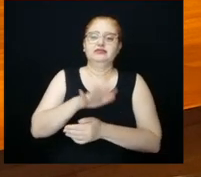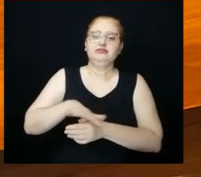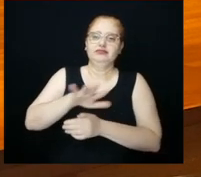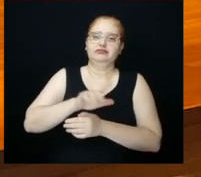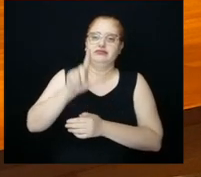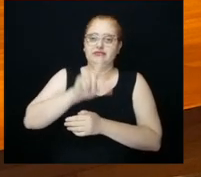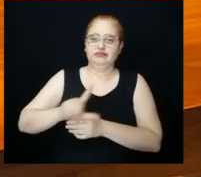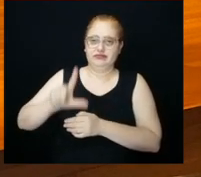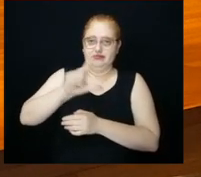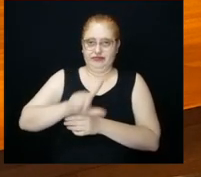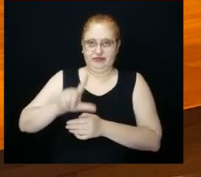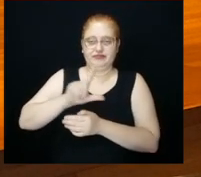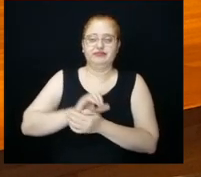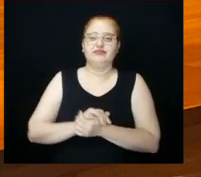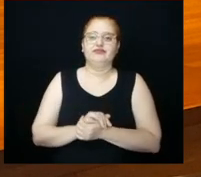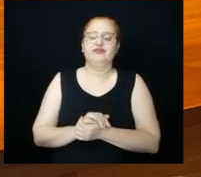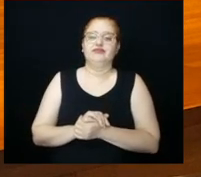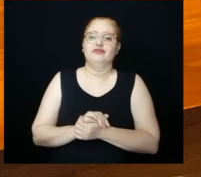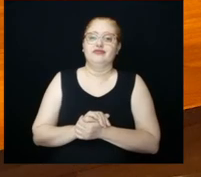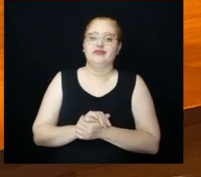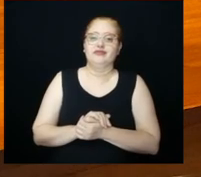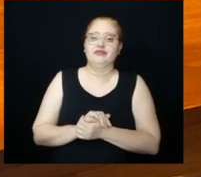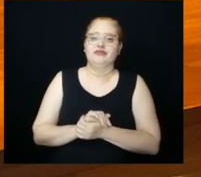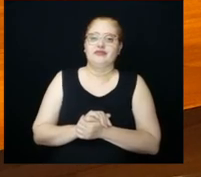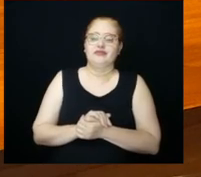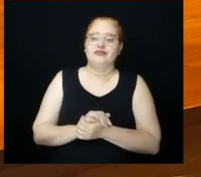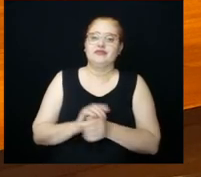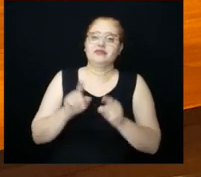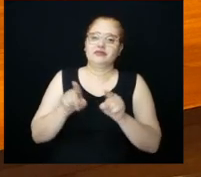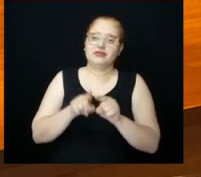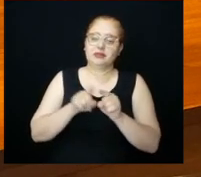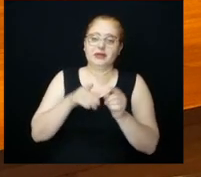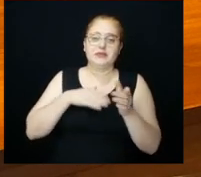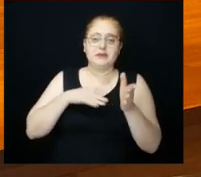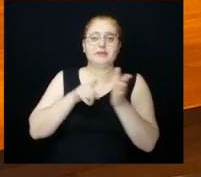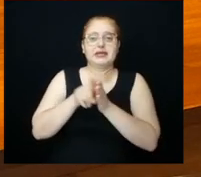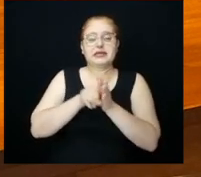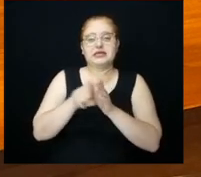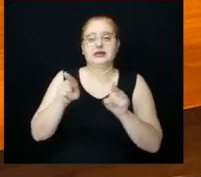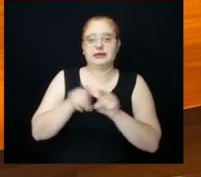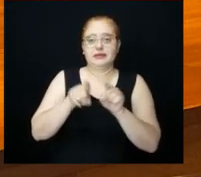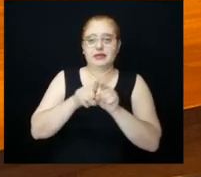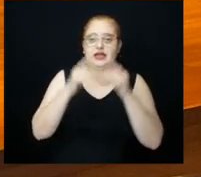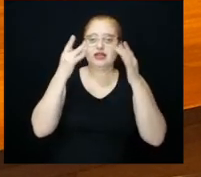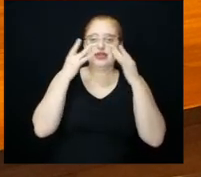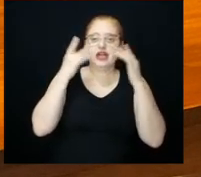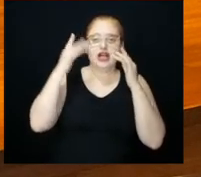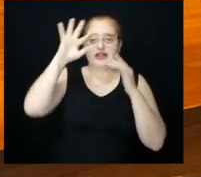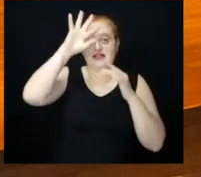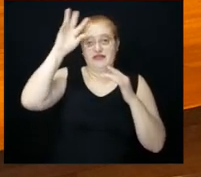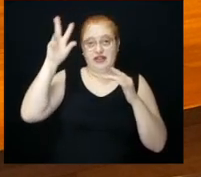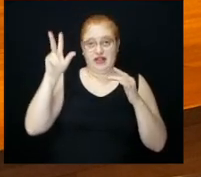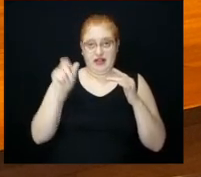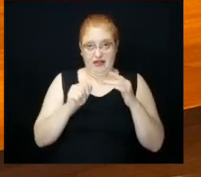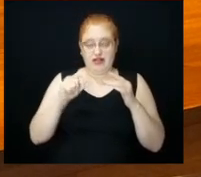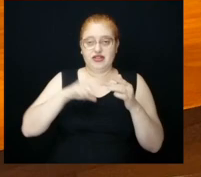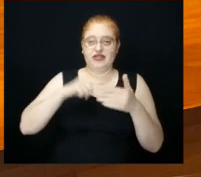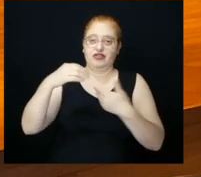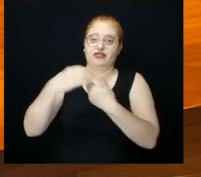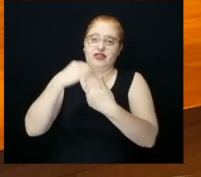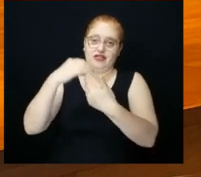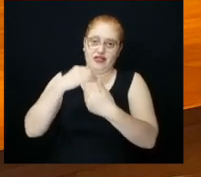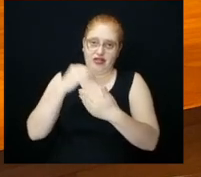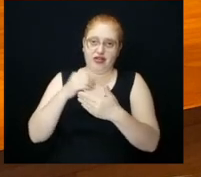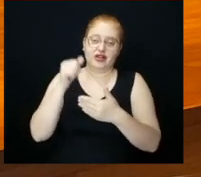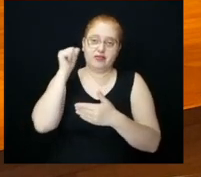e teoria da literatura, enfim. E em função desta minha pesquisa também em dramaturgias africanas, com uma orientadora africana,